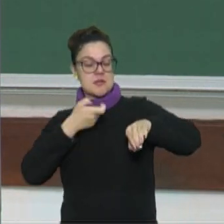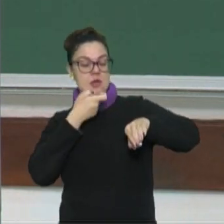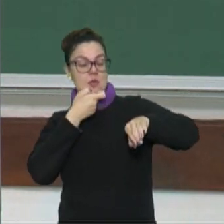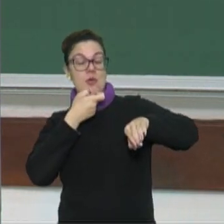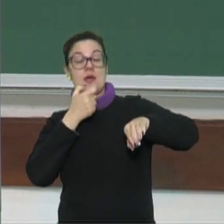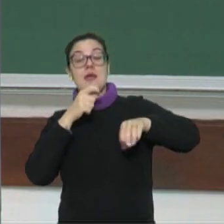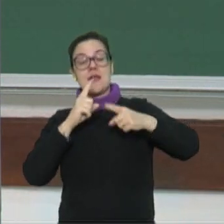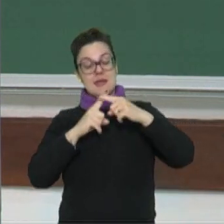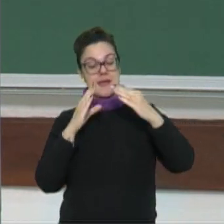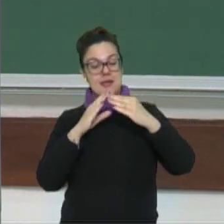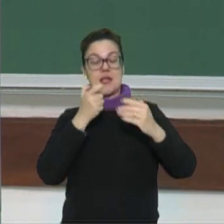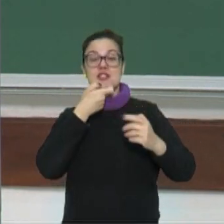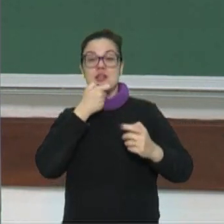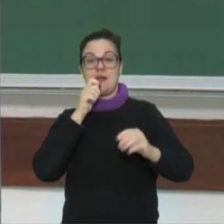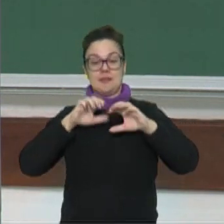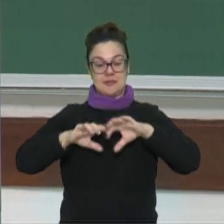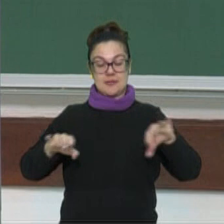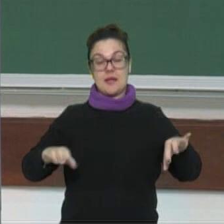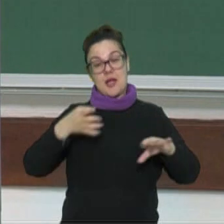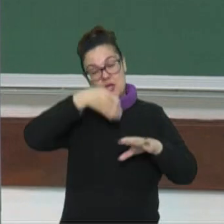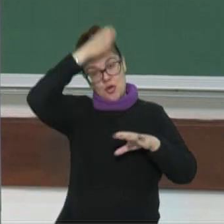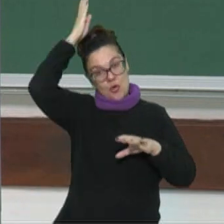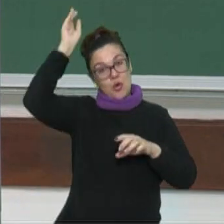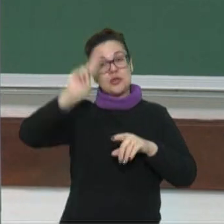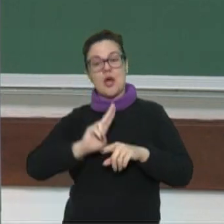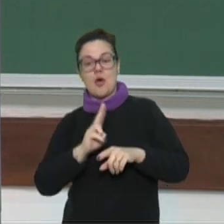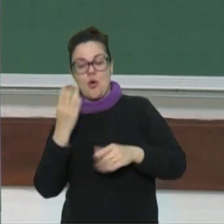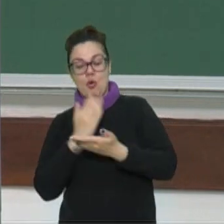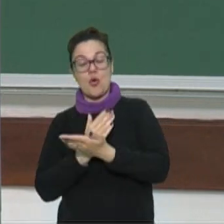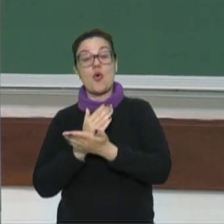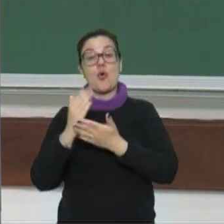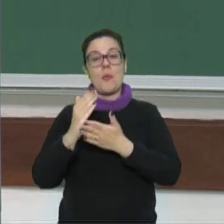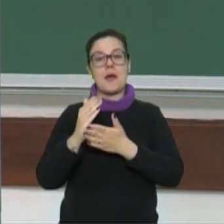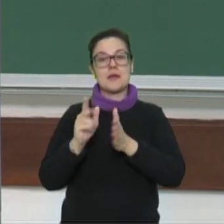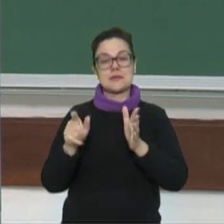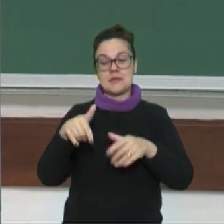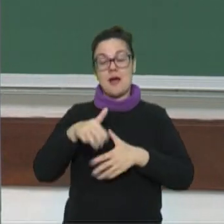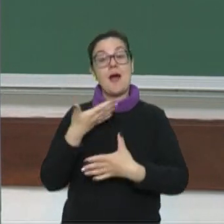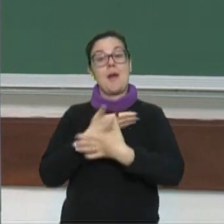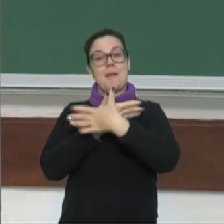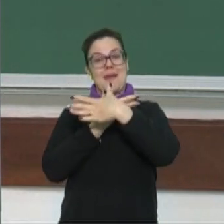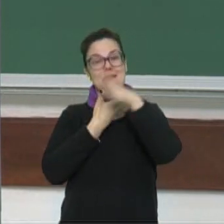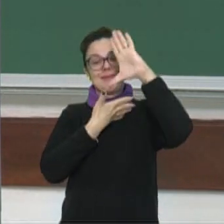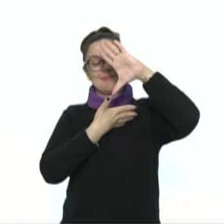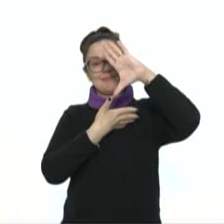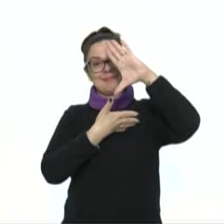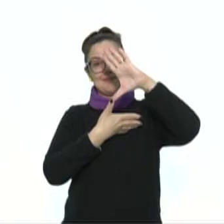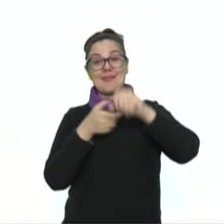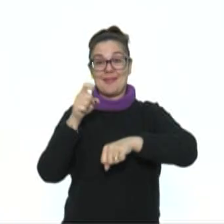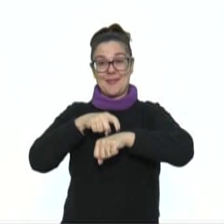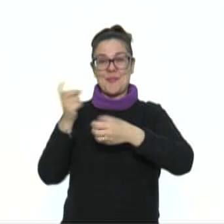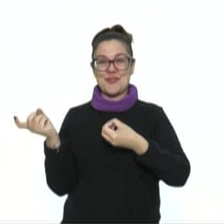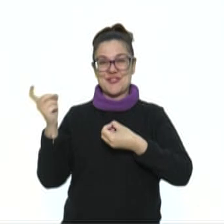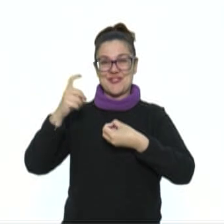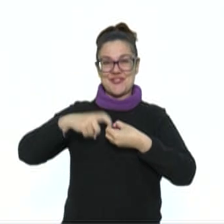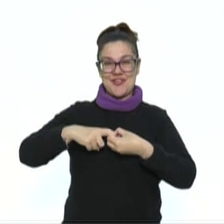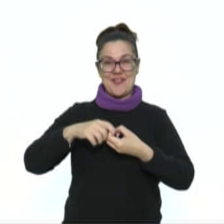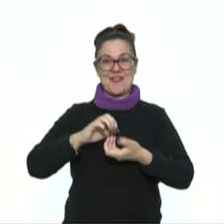Ou D, o início da colonização da América do Norte. Vocês têm uns minutinhos para responder e já retornamos.